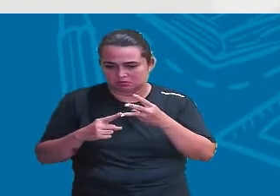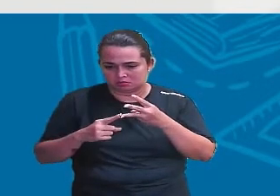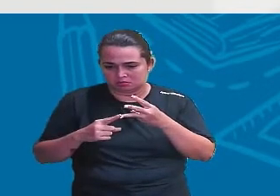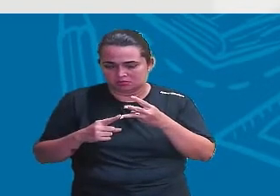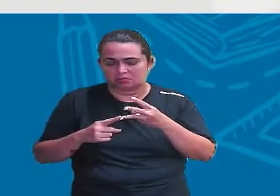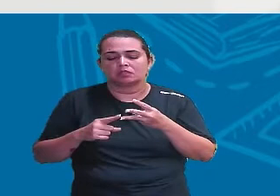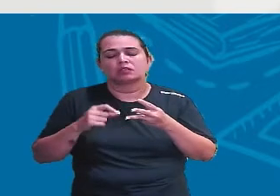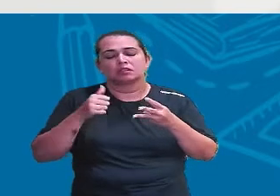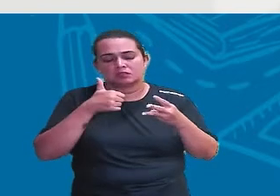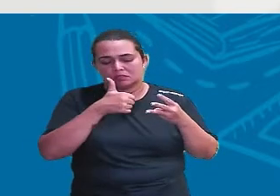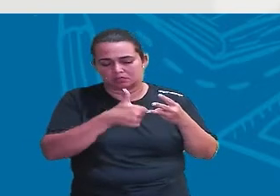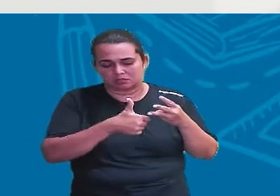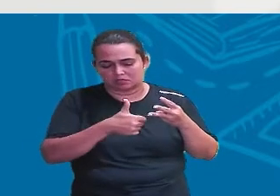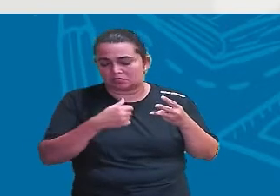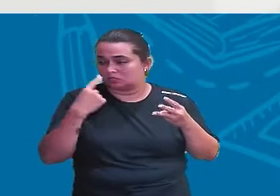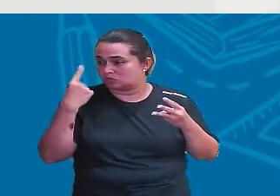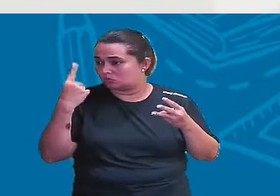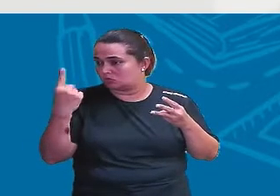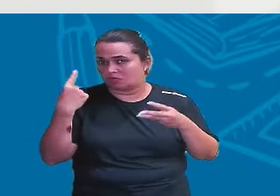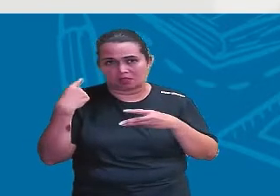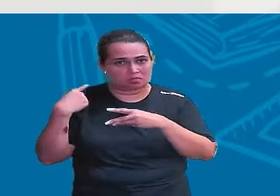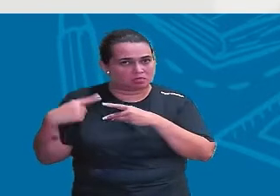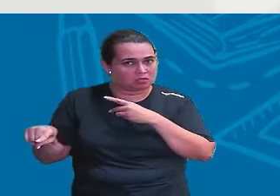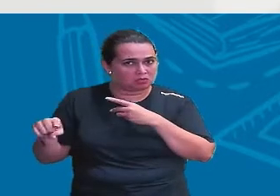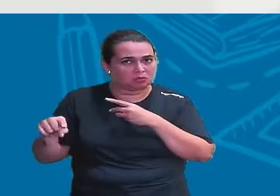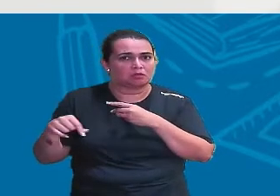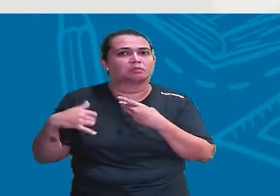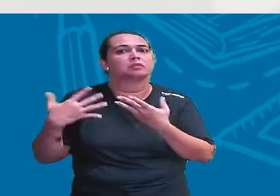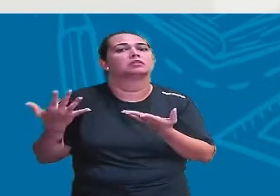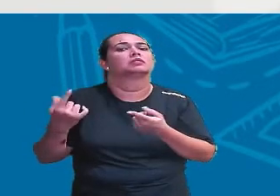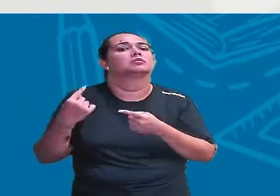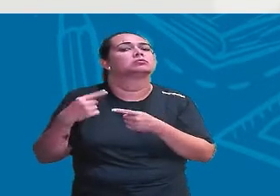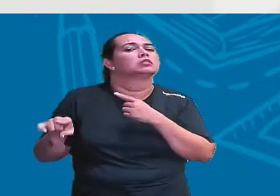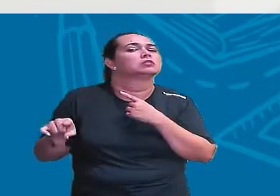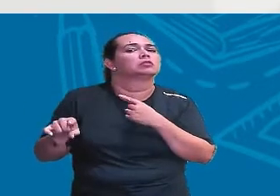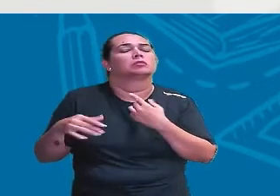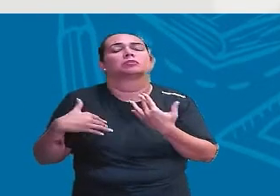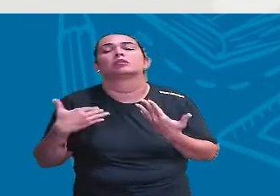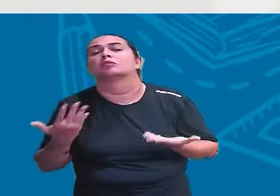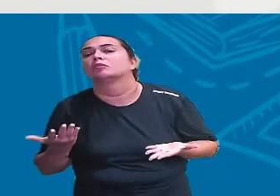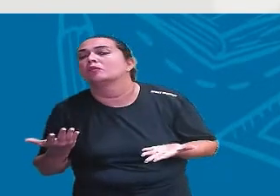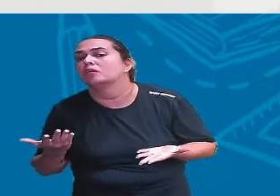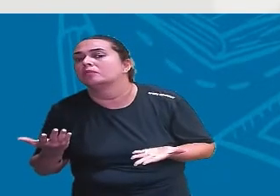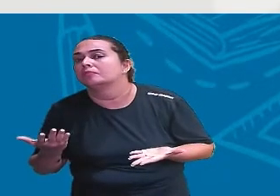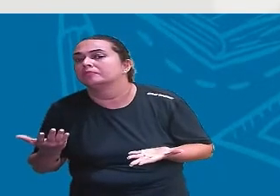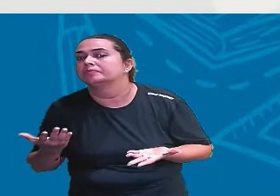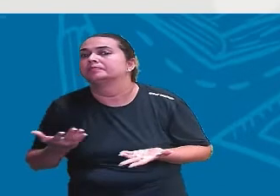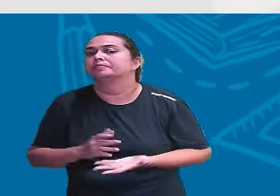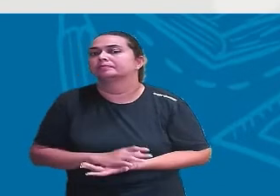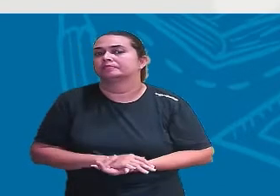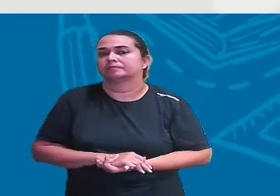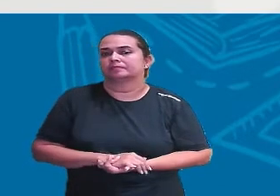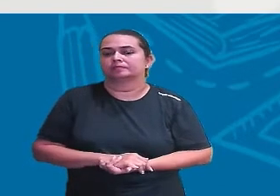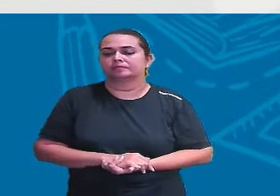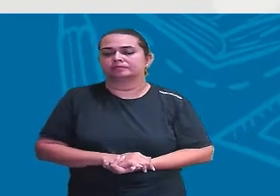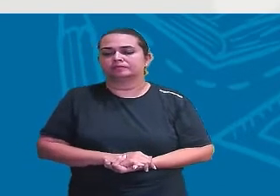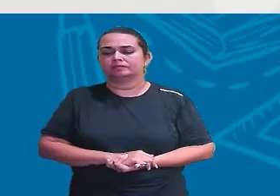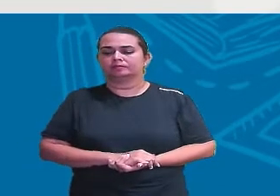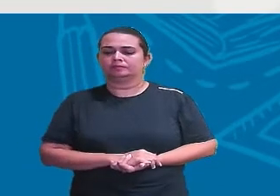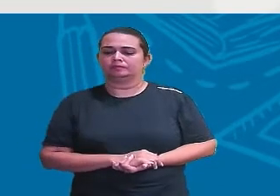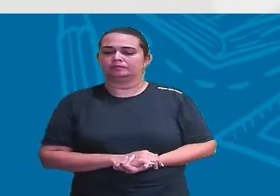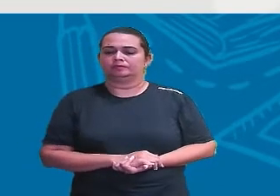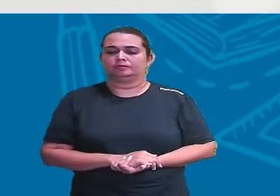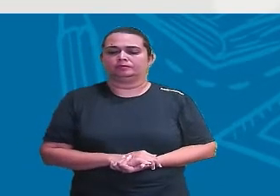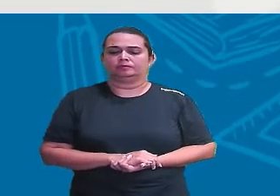advérbios conjuntivos. Só uma que não faz parte. Então, é a hora da gente lembrar os advérbios conjuntivos. Já na